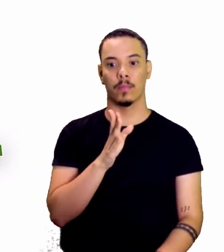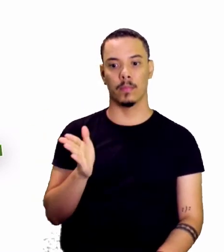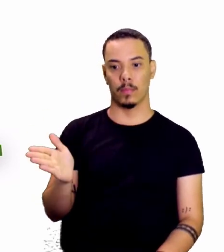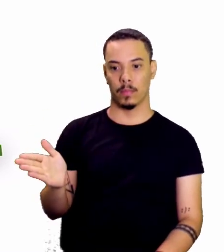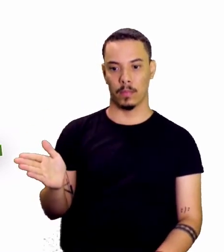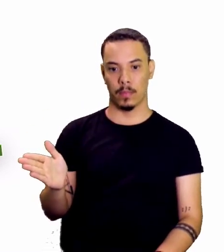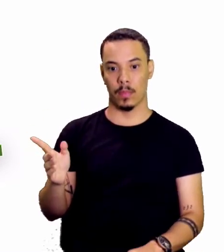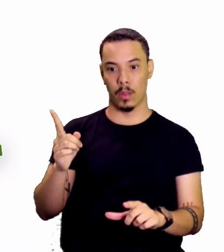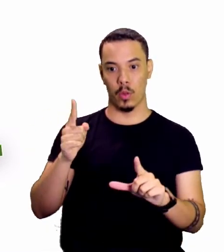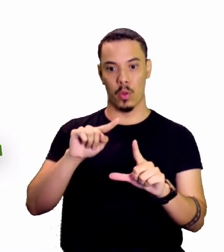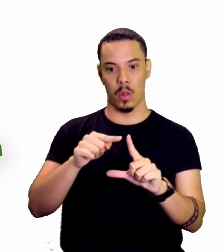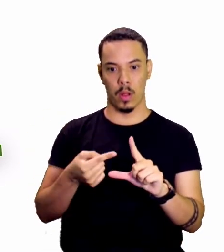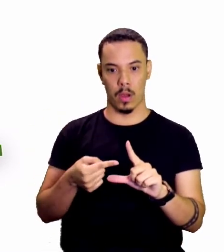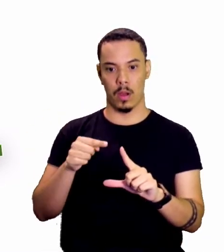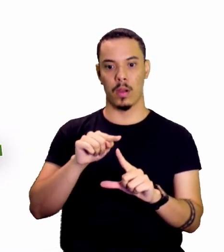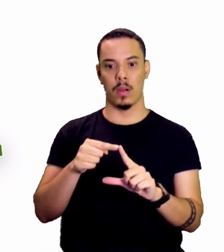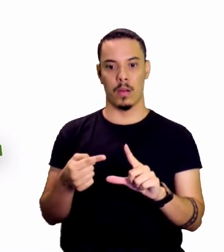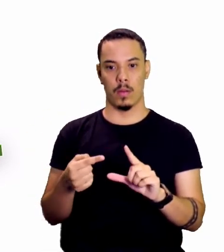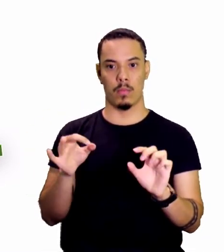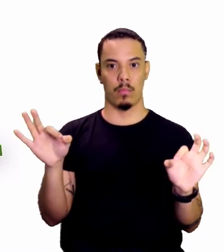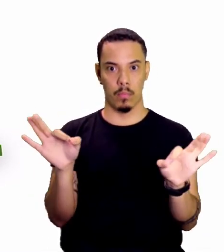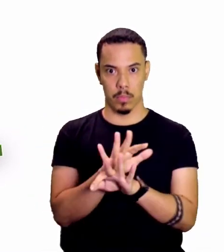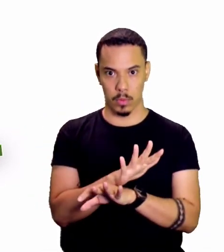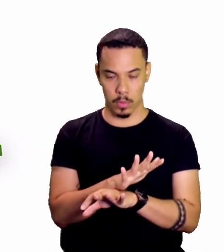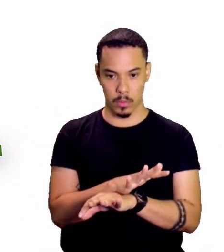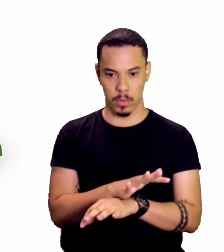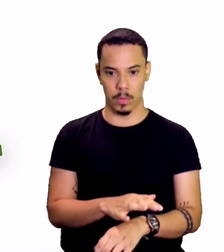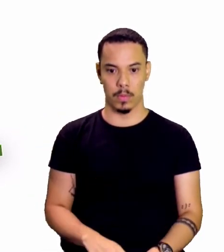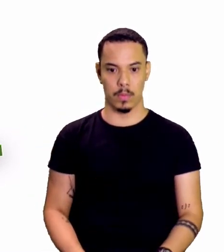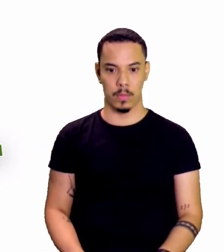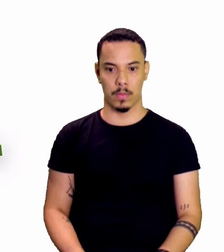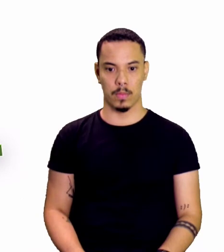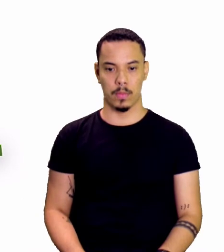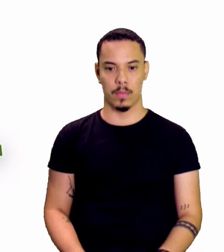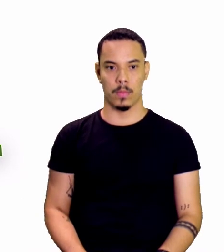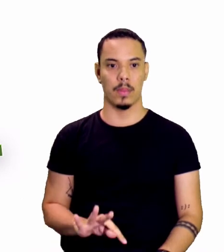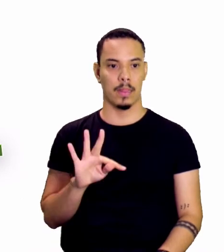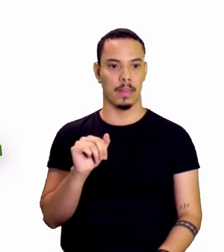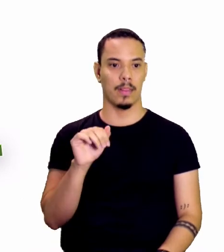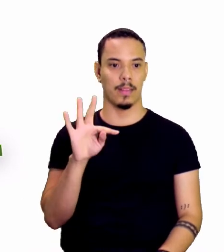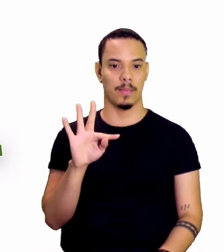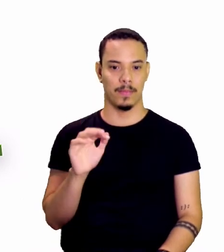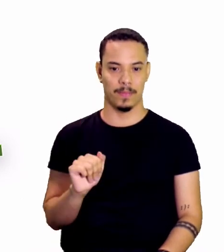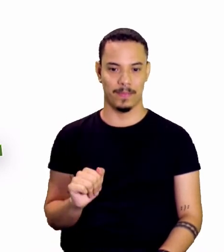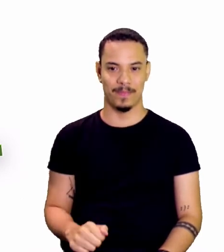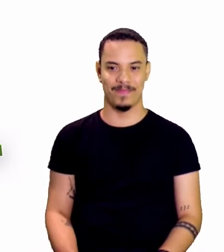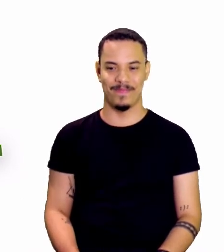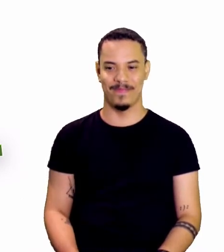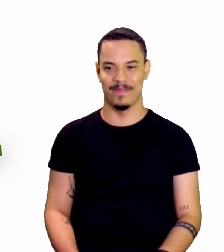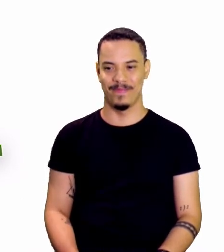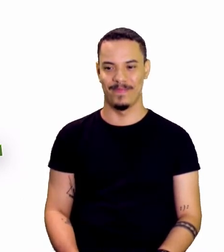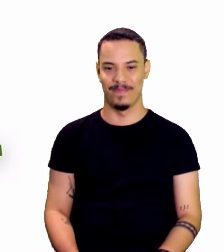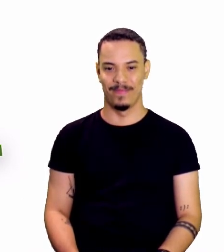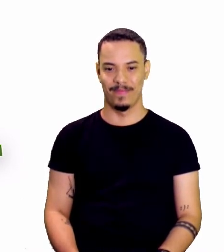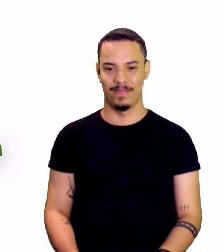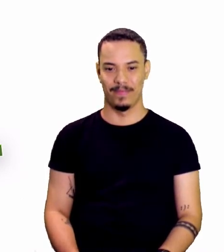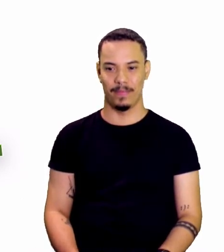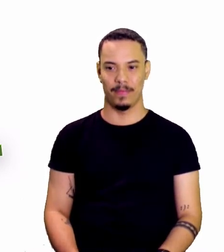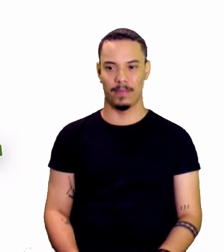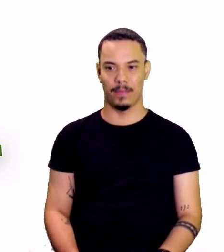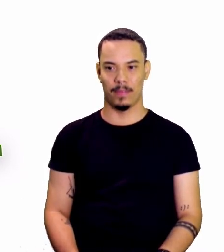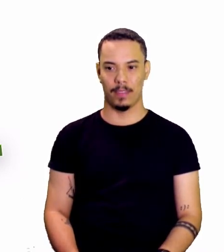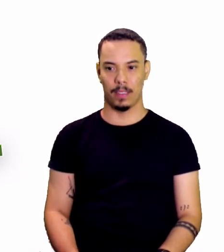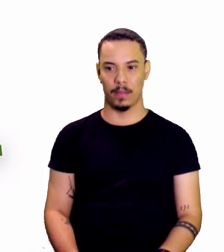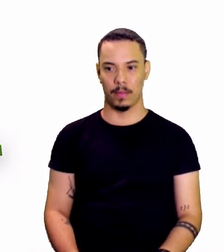do ano pele ó o ângulo Nossa esse meu teto ficou feio né Deixa eu